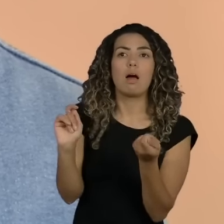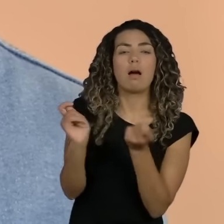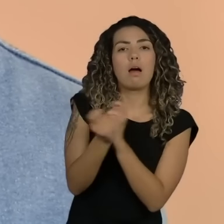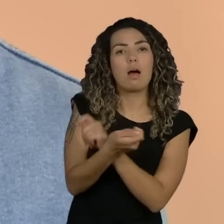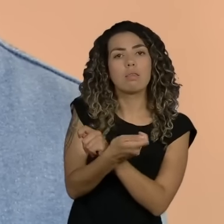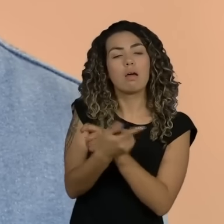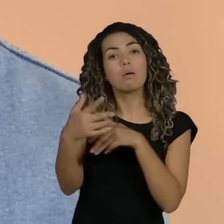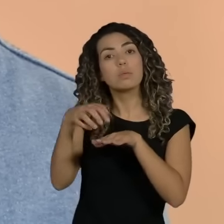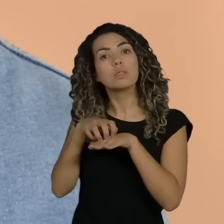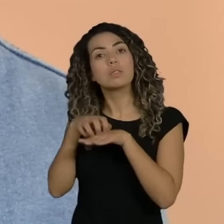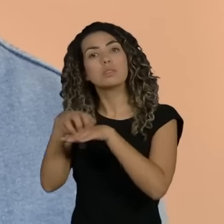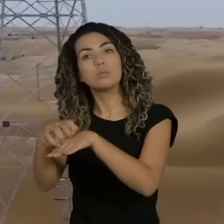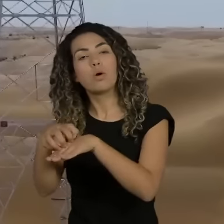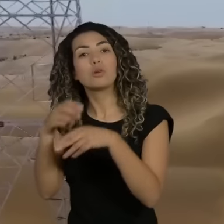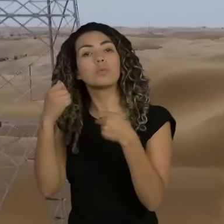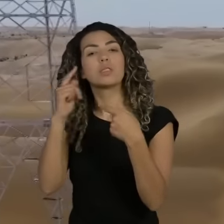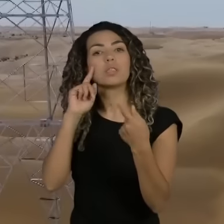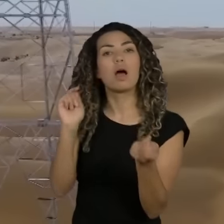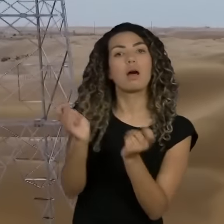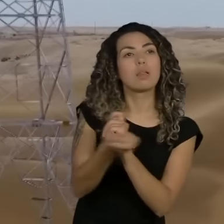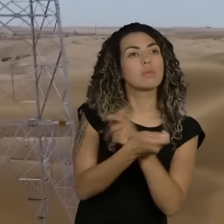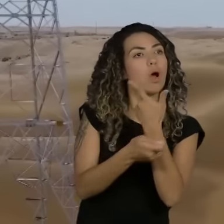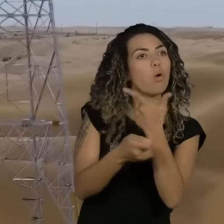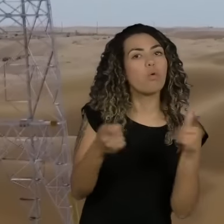transporte para meios mais eficientes.